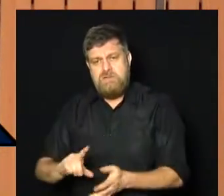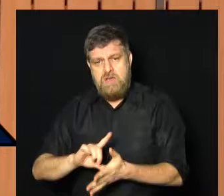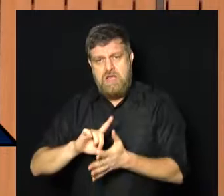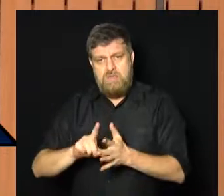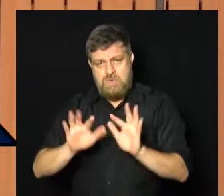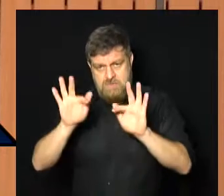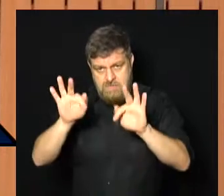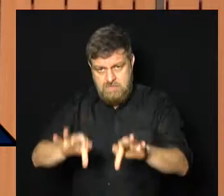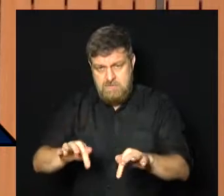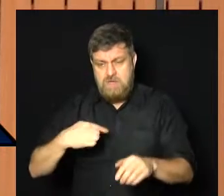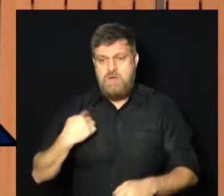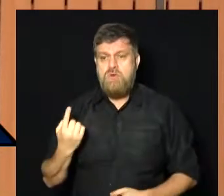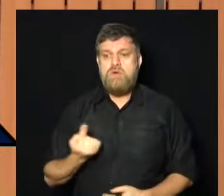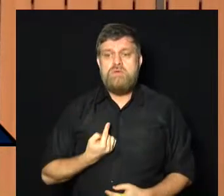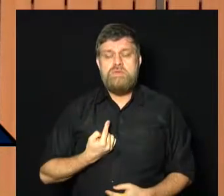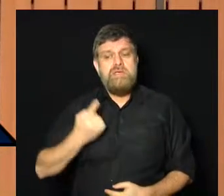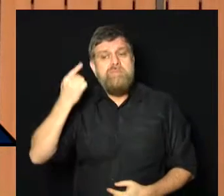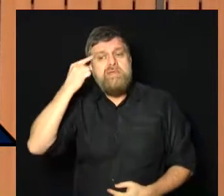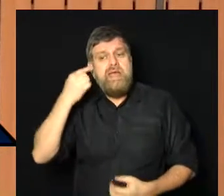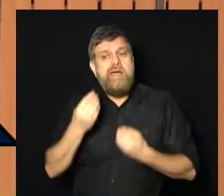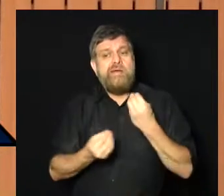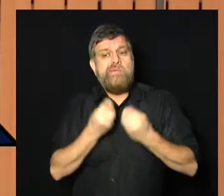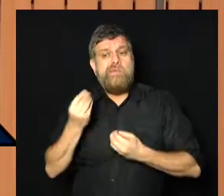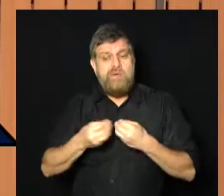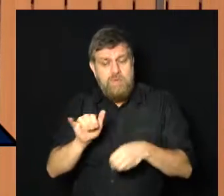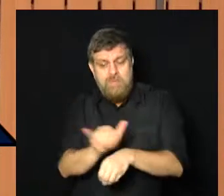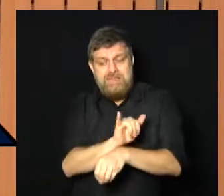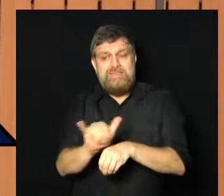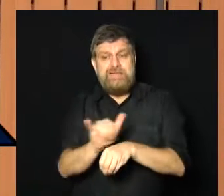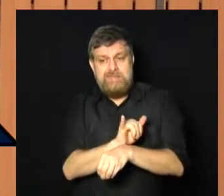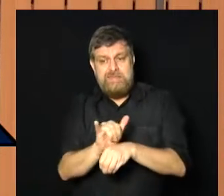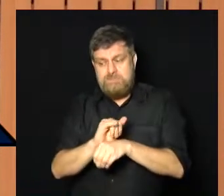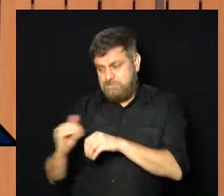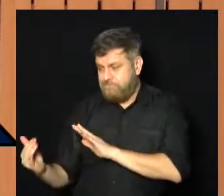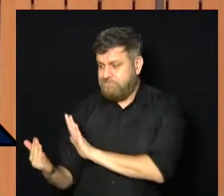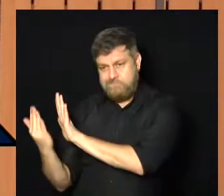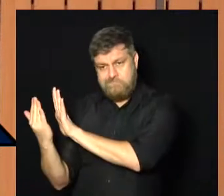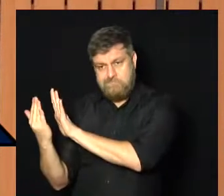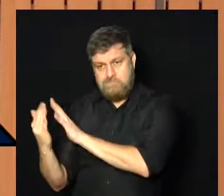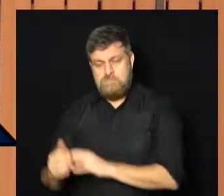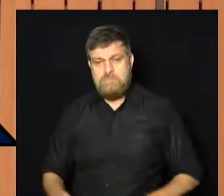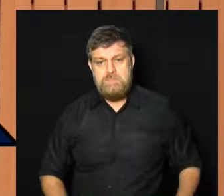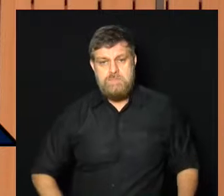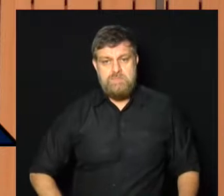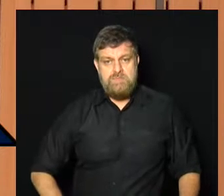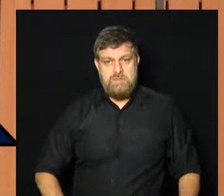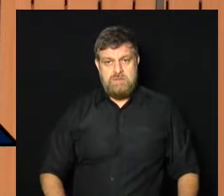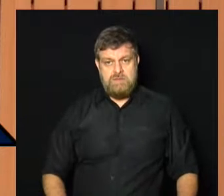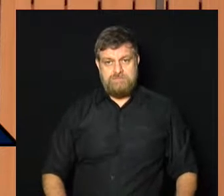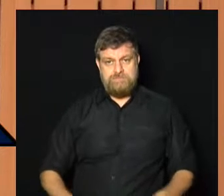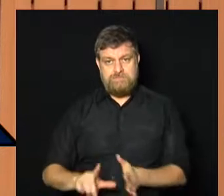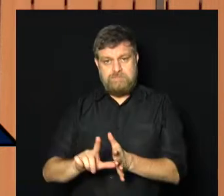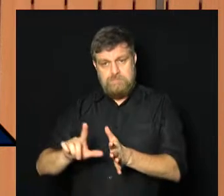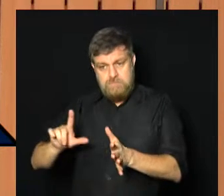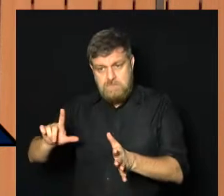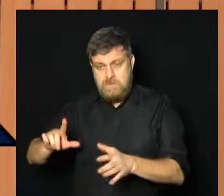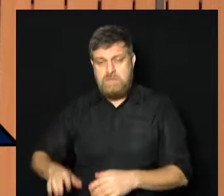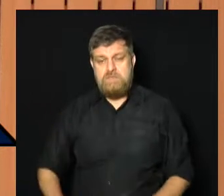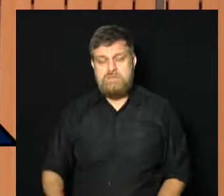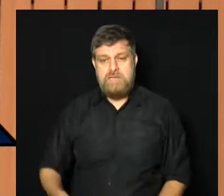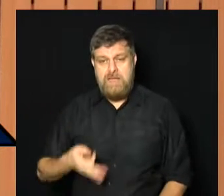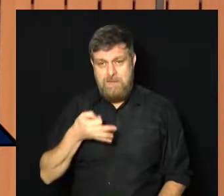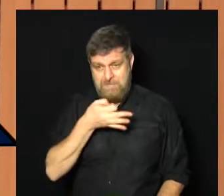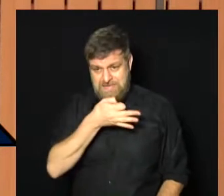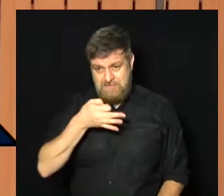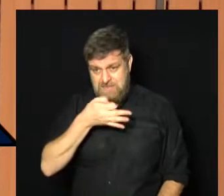gente vai discutir também o que fazer diante dessa situação. Antes de eu passar a palavra para a nossa